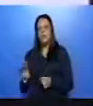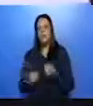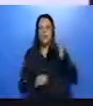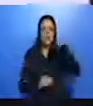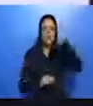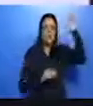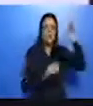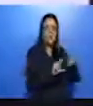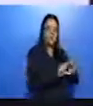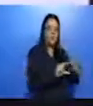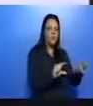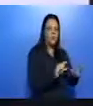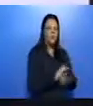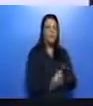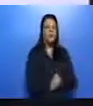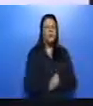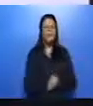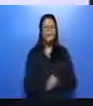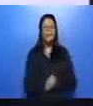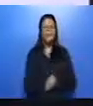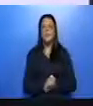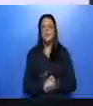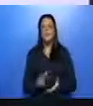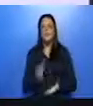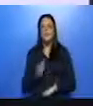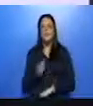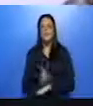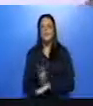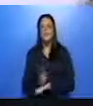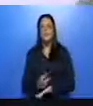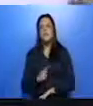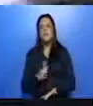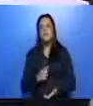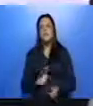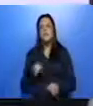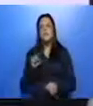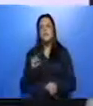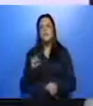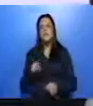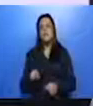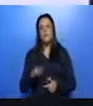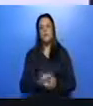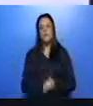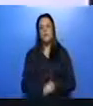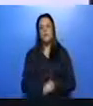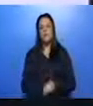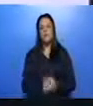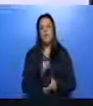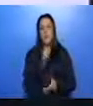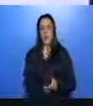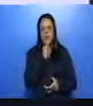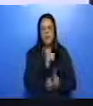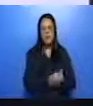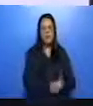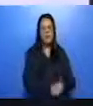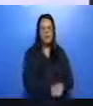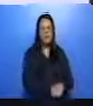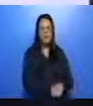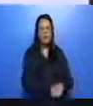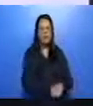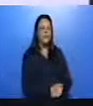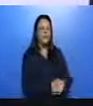Frequentemente é precedida por 2 pontos. Exemplo: todos temos um só desejo.